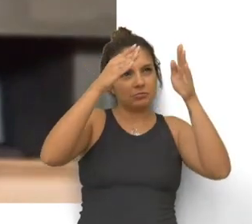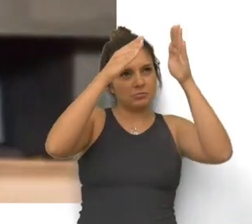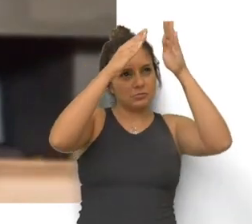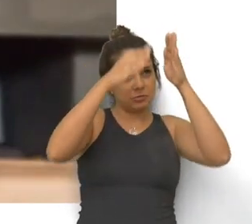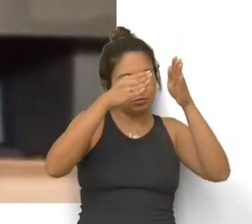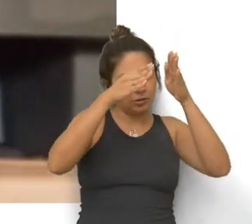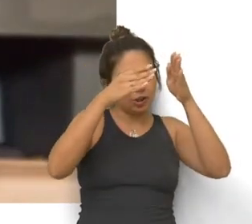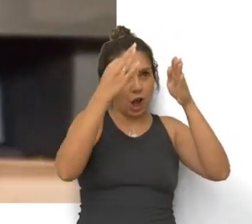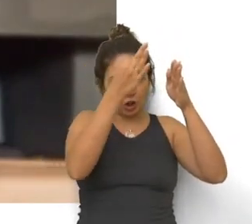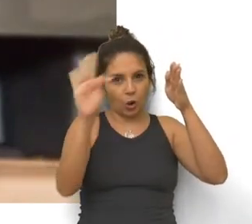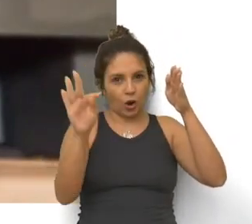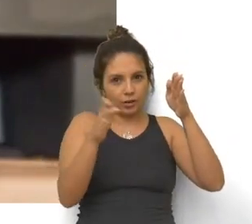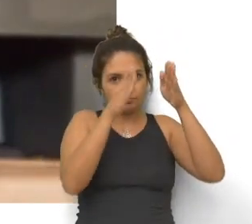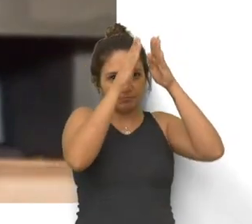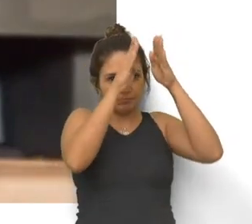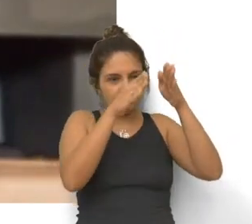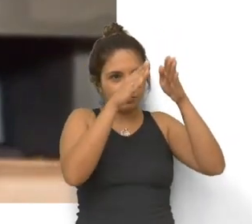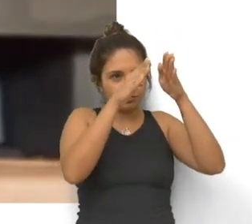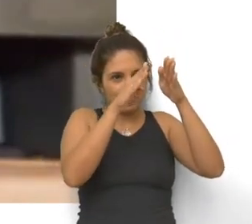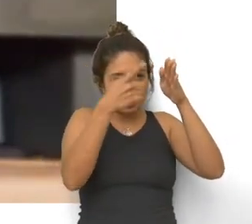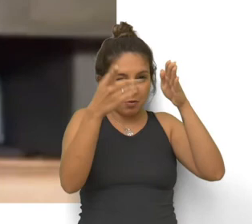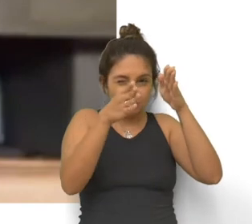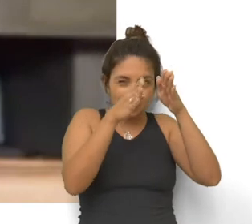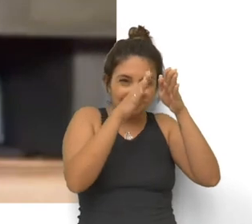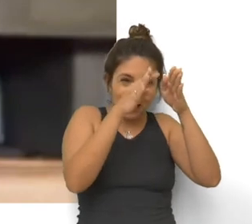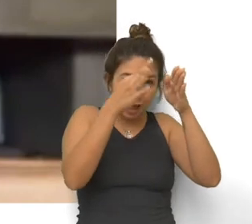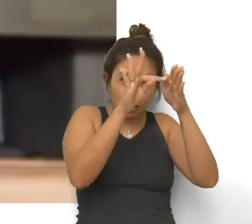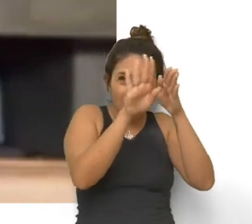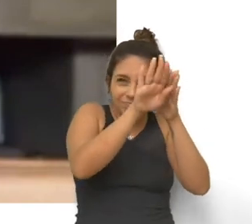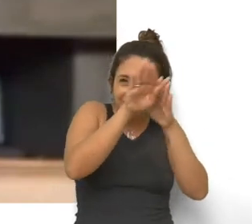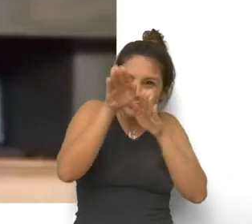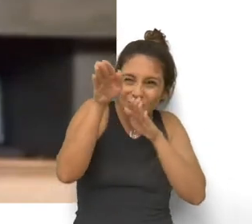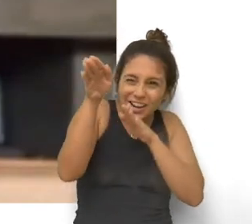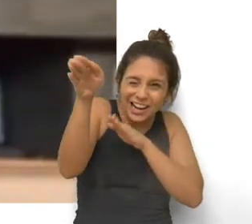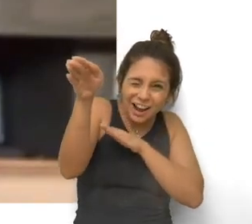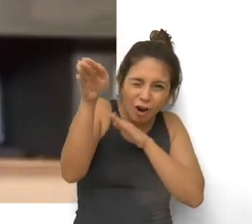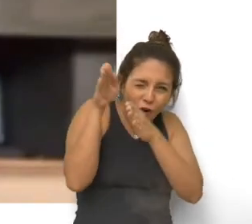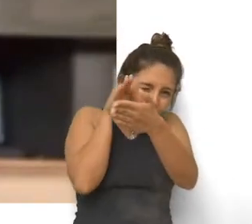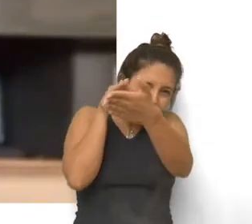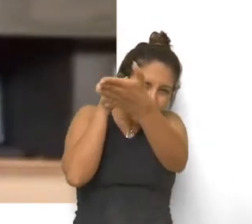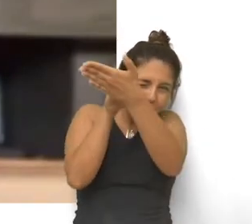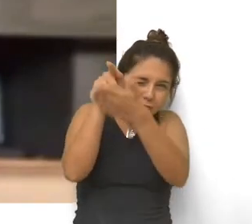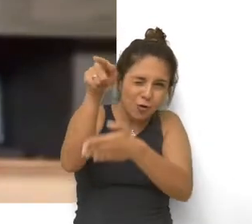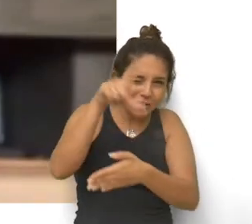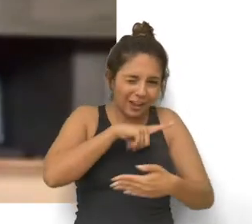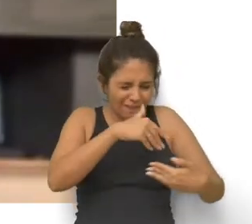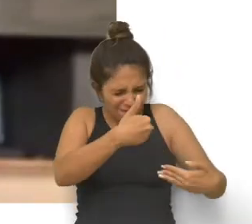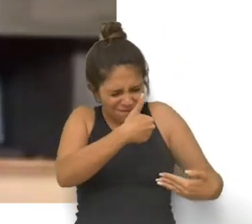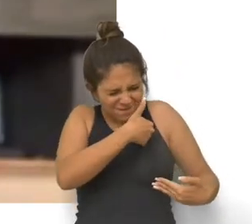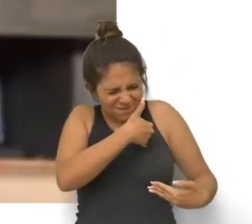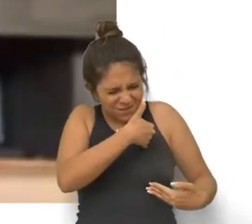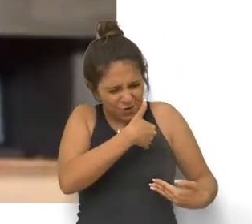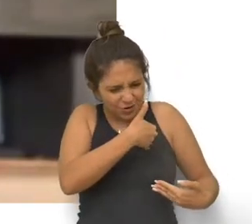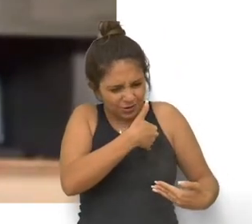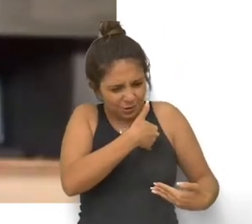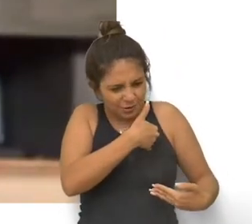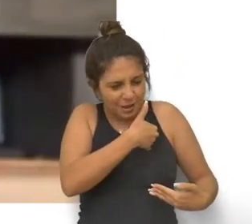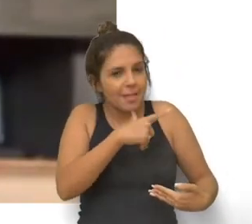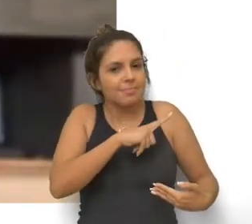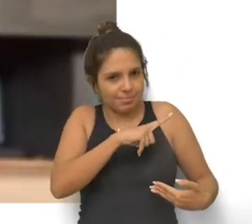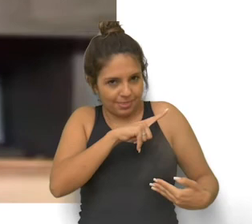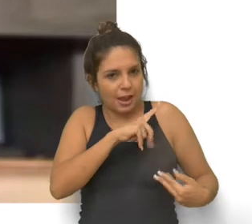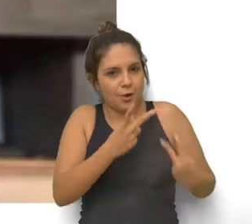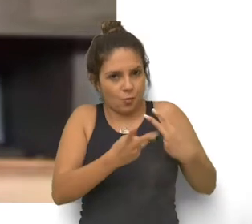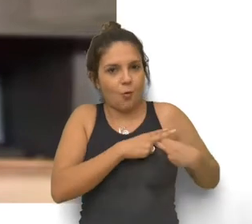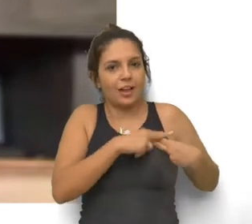ainda, depois num canto que você não alcança todo dia. Mas você sabe que ela está lá,